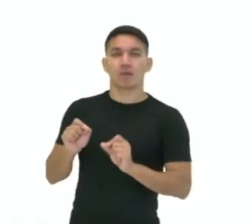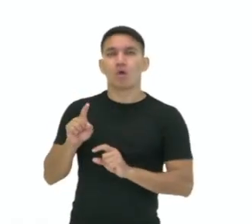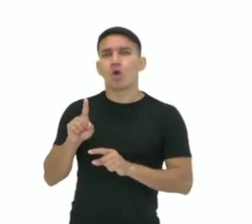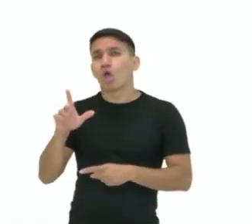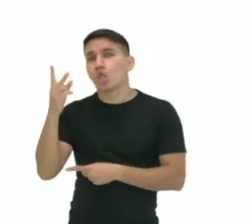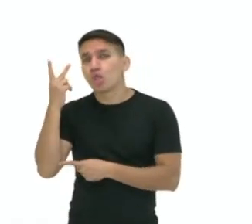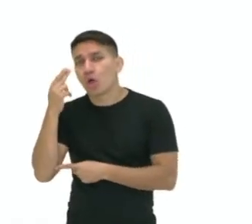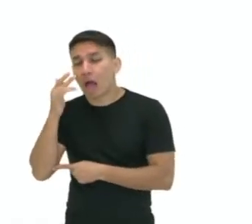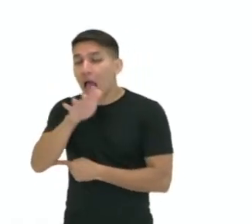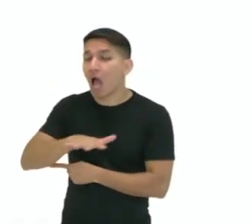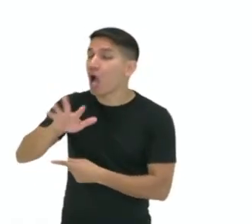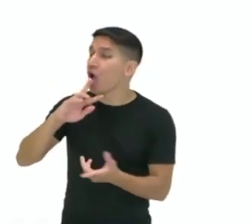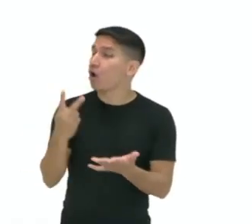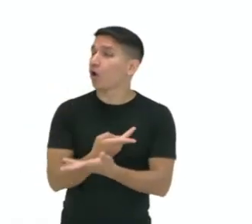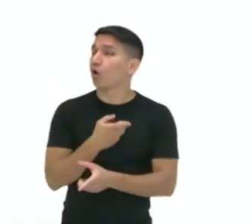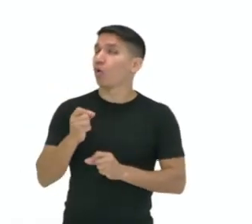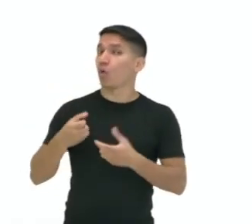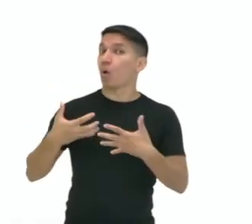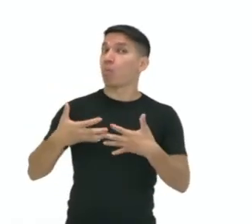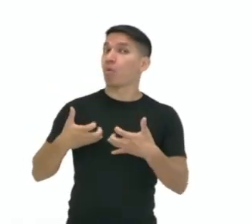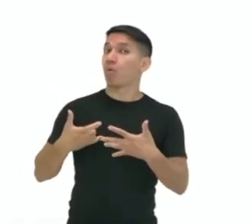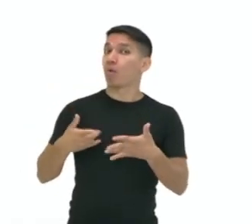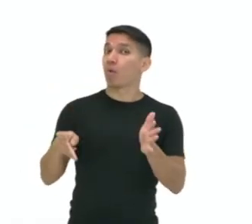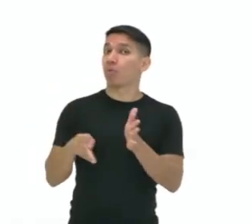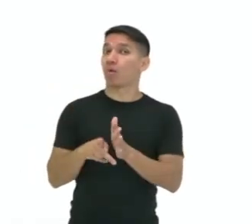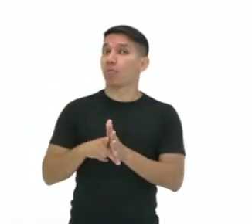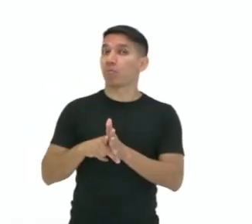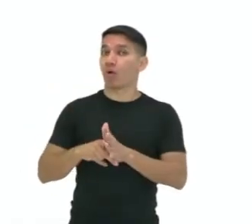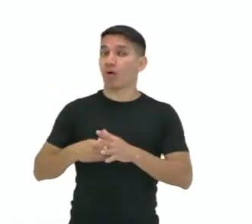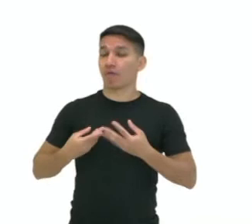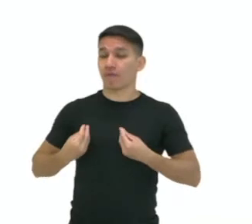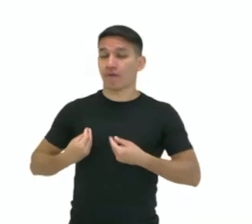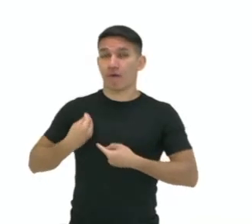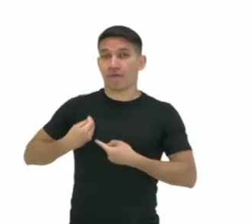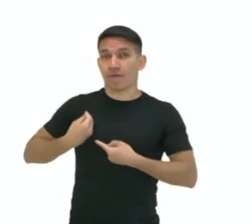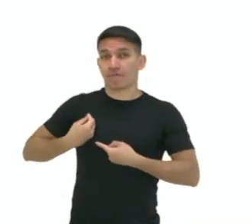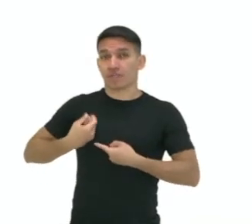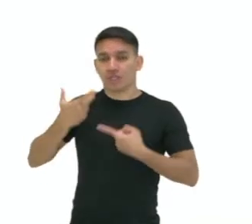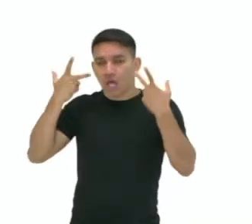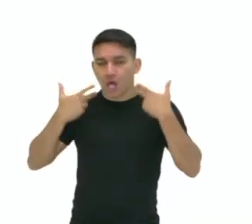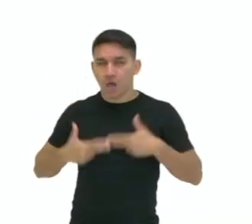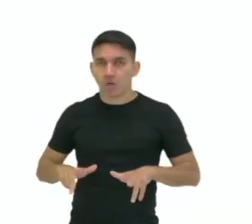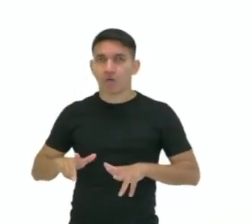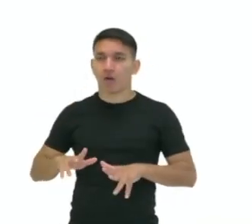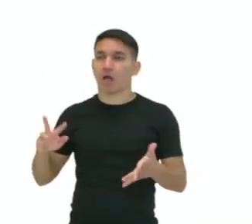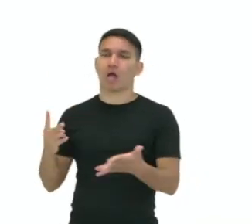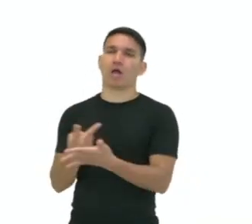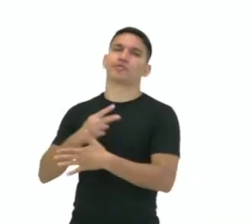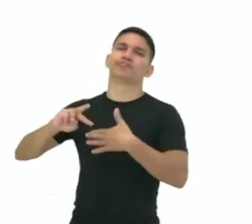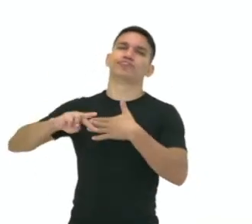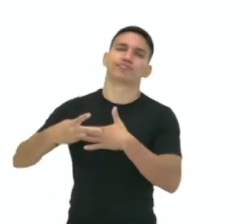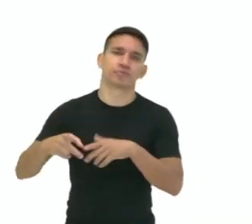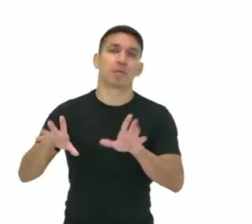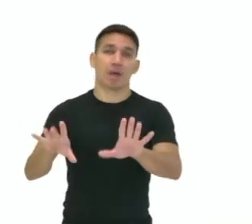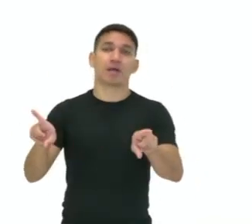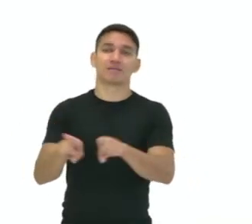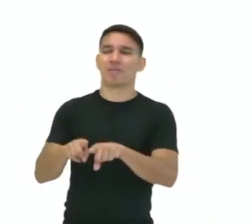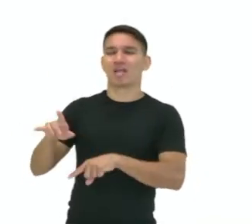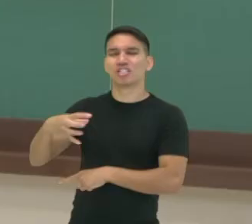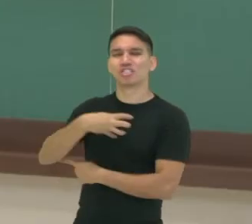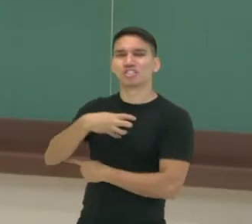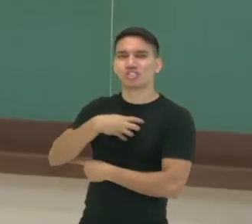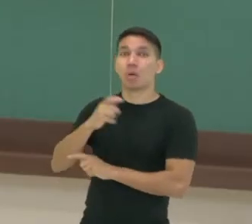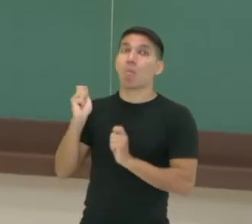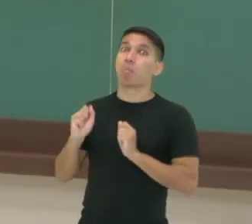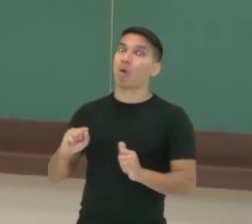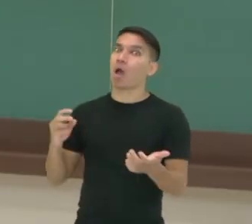de movimentos voluntários são afetados. Mas algumas formas dessa doença também podem atingir o quê? O coração,